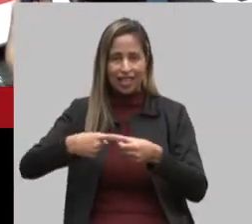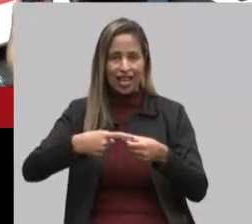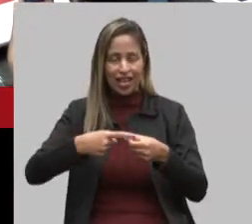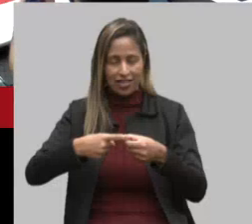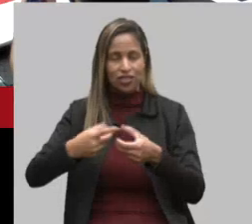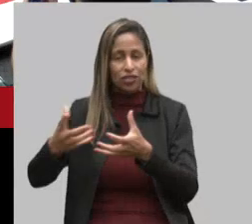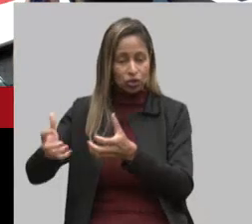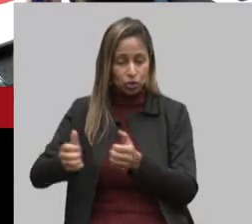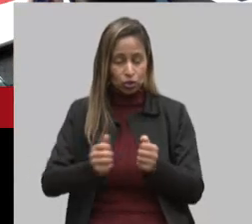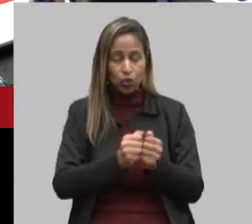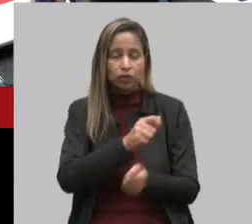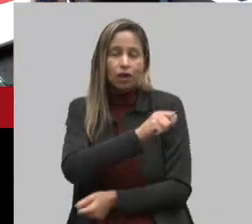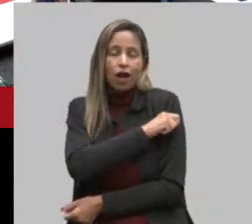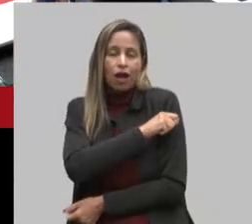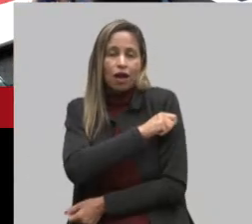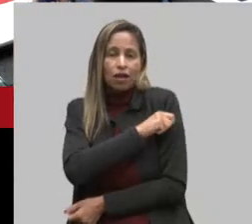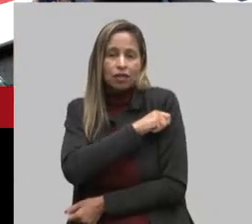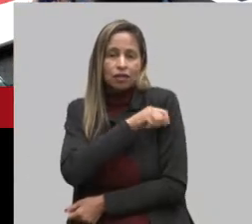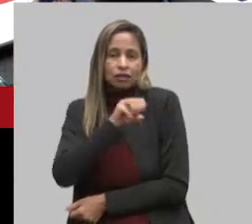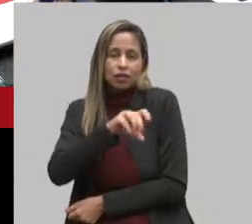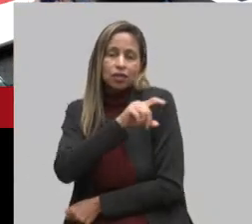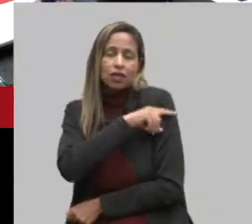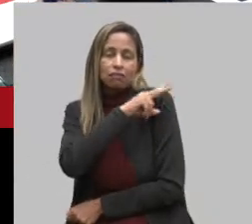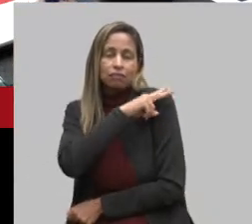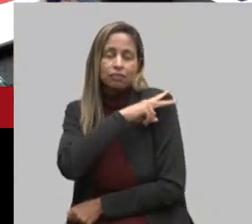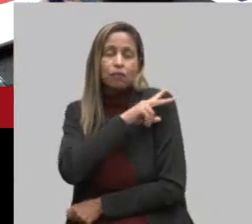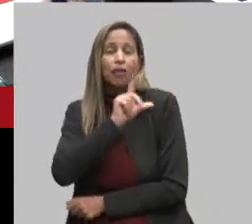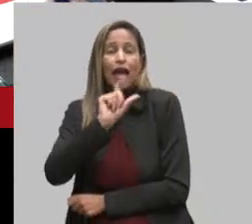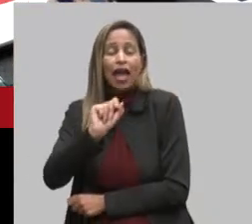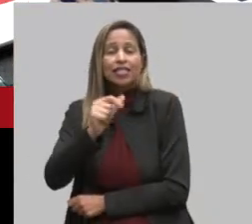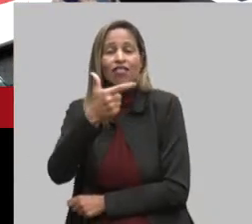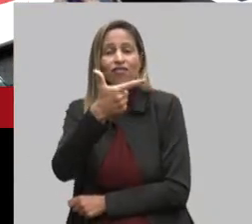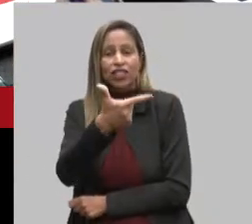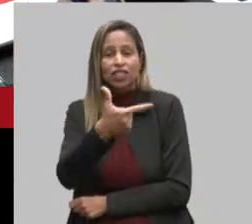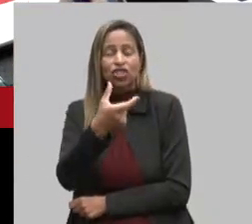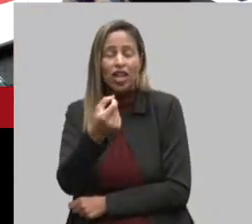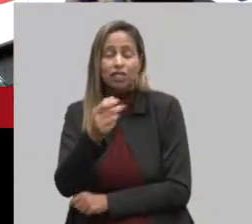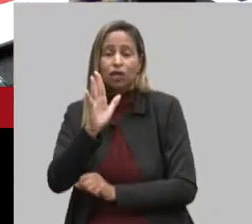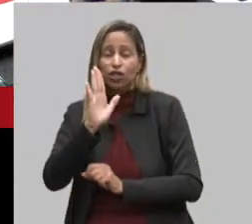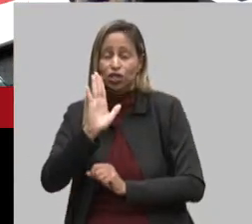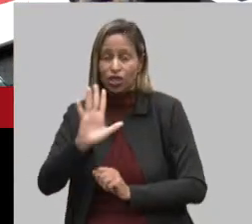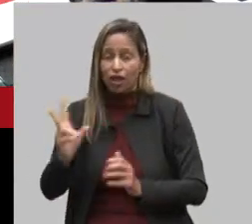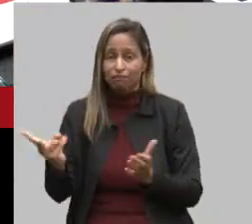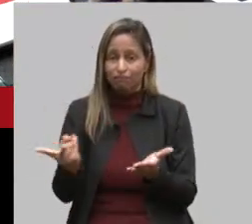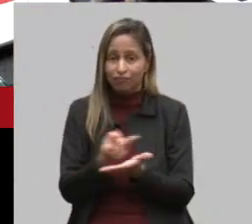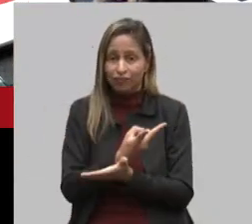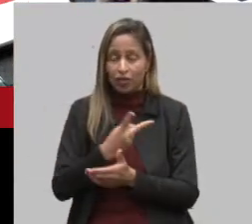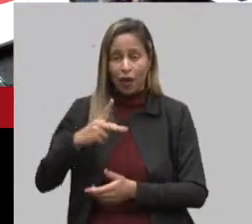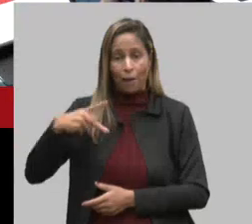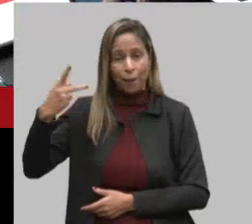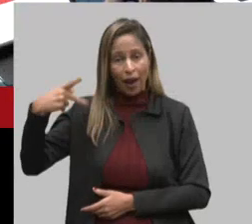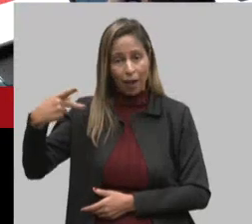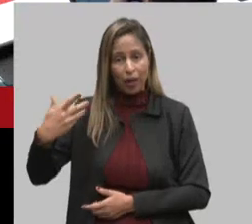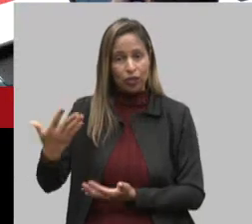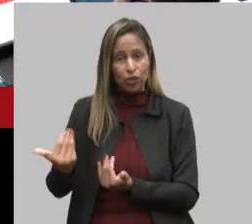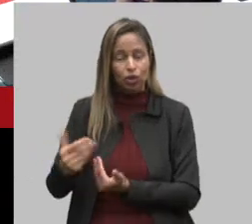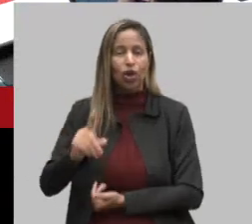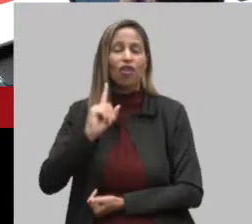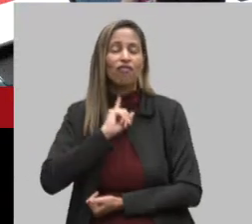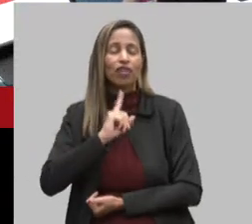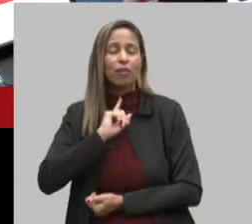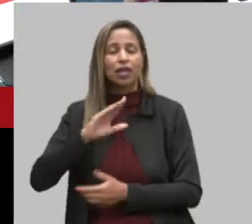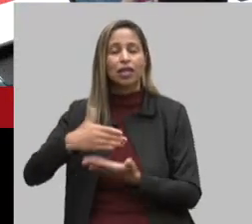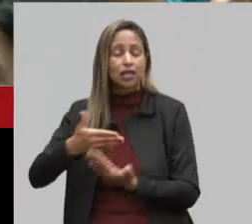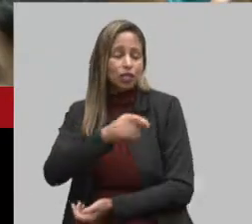os estudantes do ensino médio Essa é a 20ª edição do Parlamento jovem de Minas e nela os estudantes